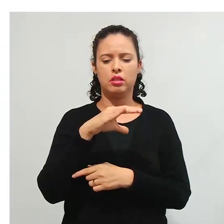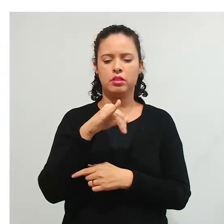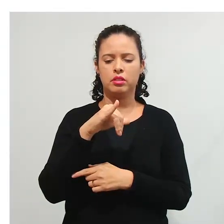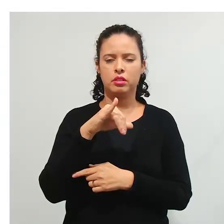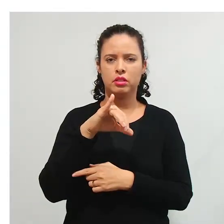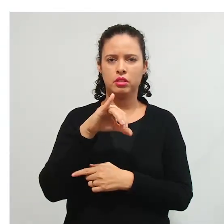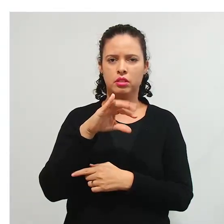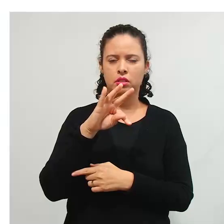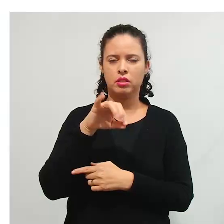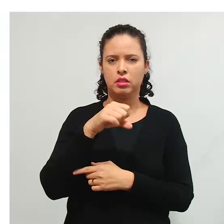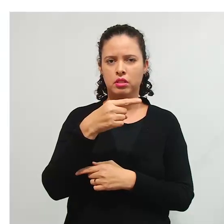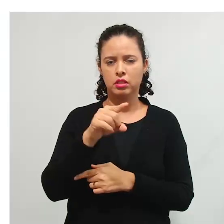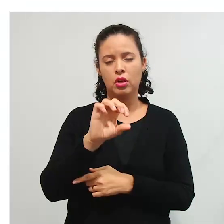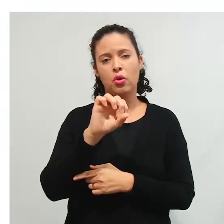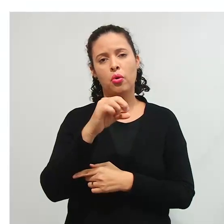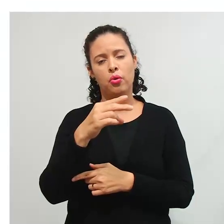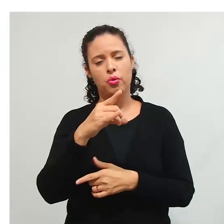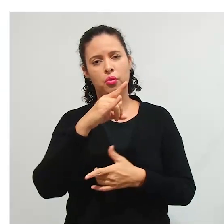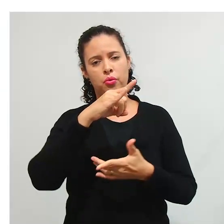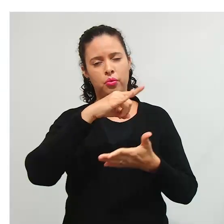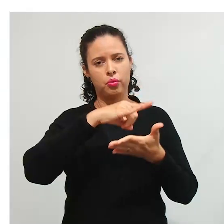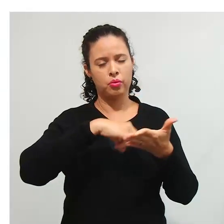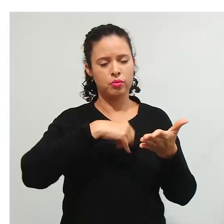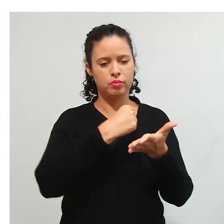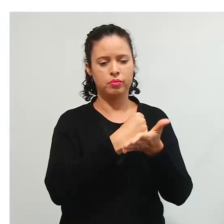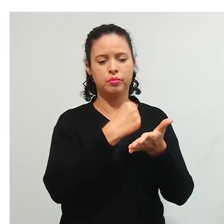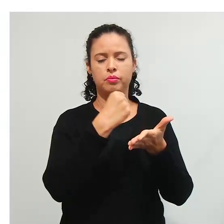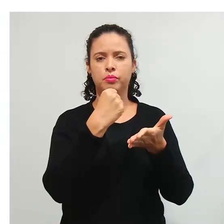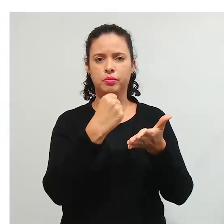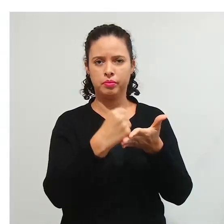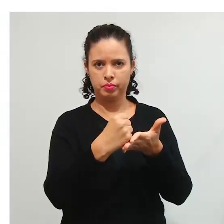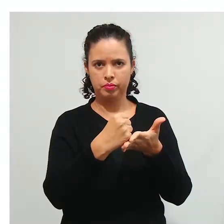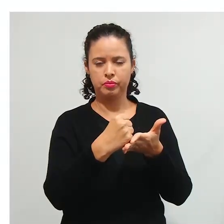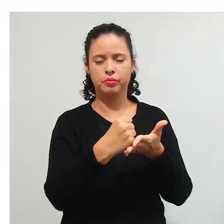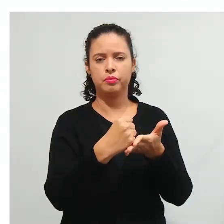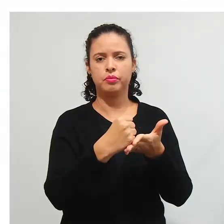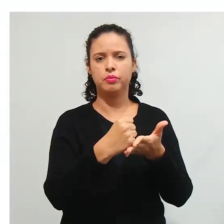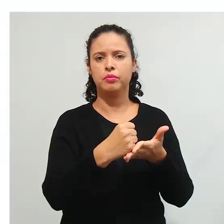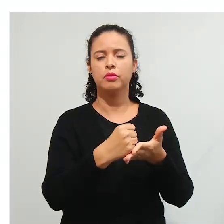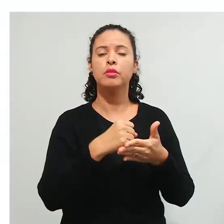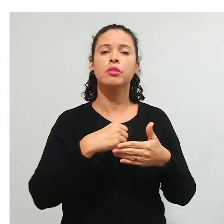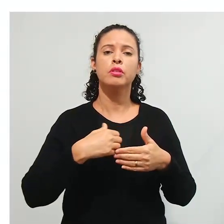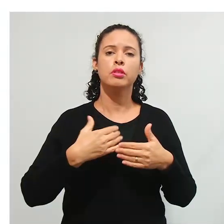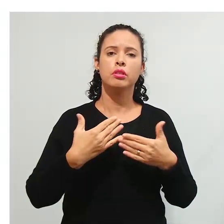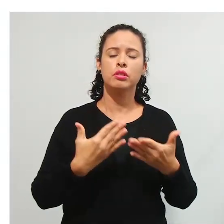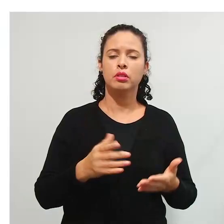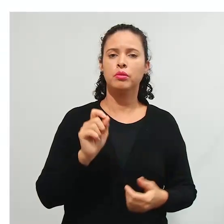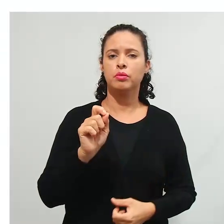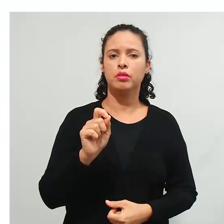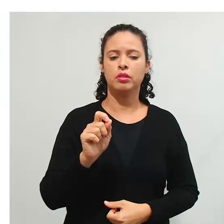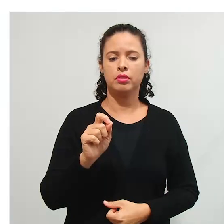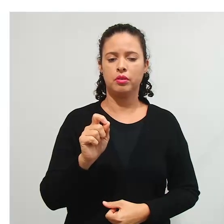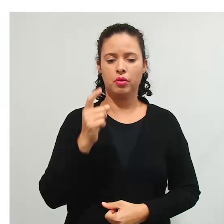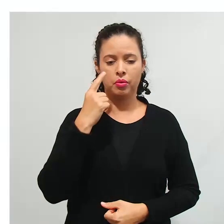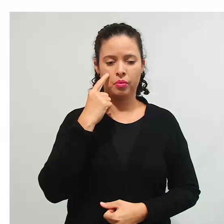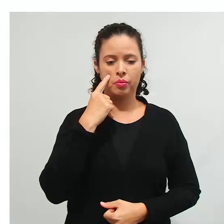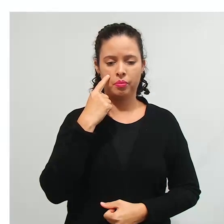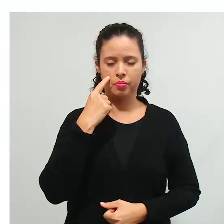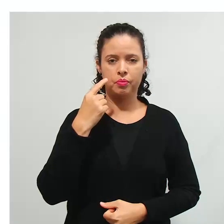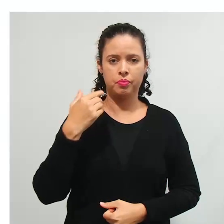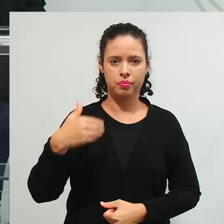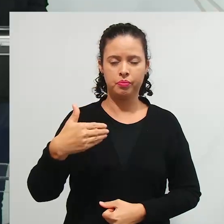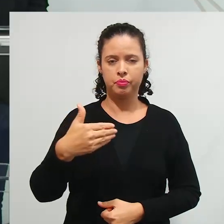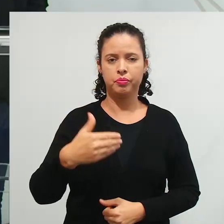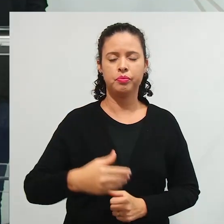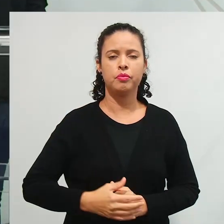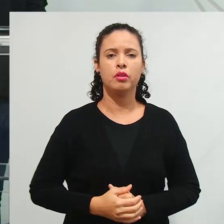licitação, no contrato e no empenho. Então, olha só, vamos continuar aqui